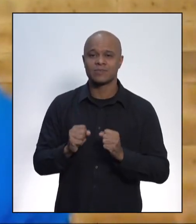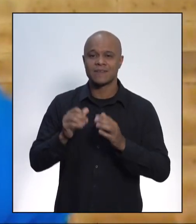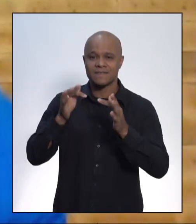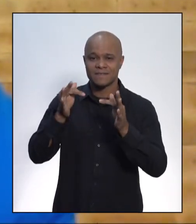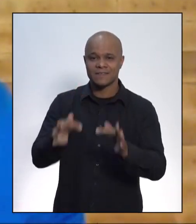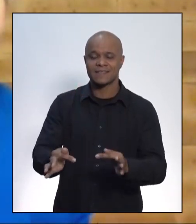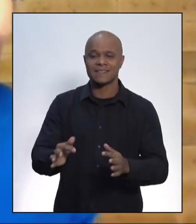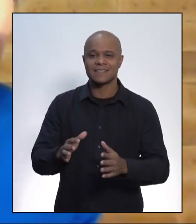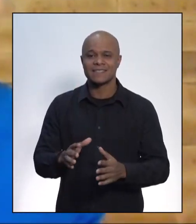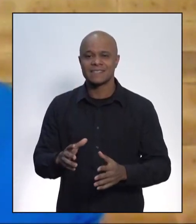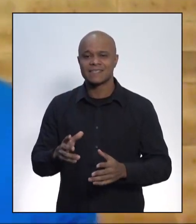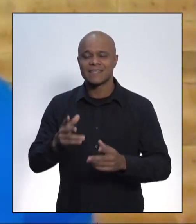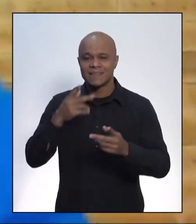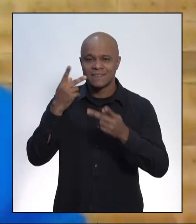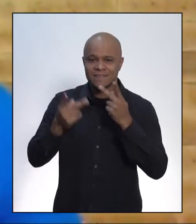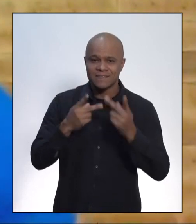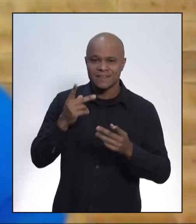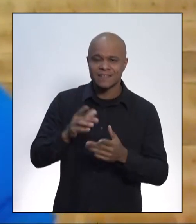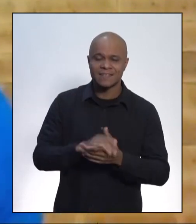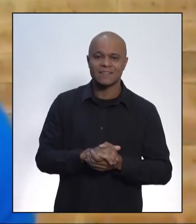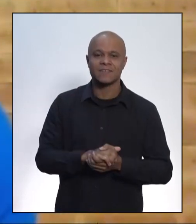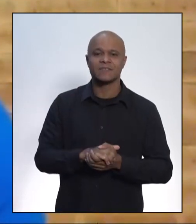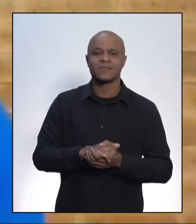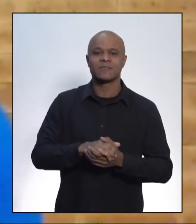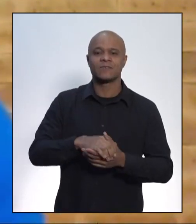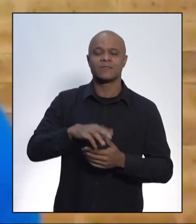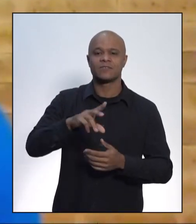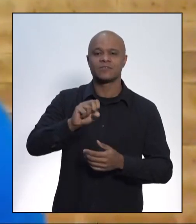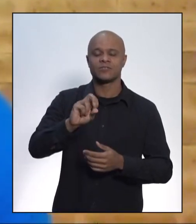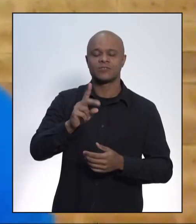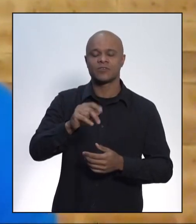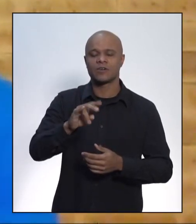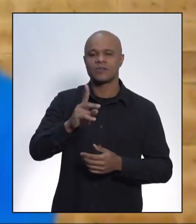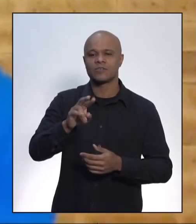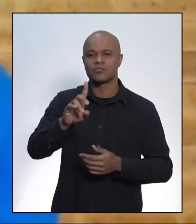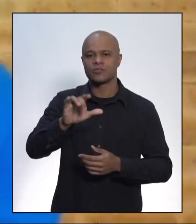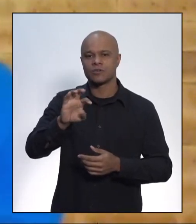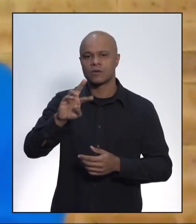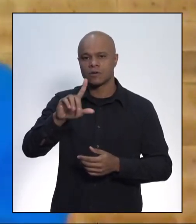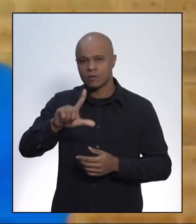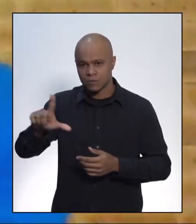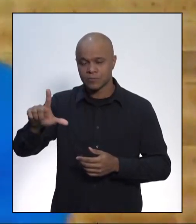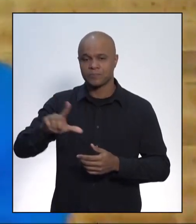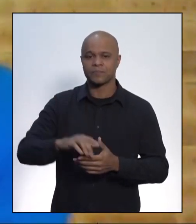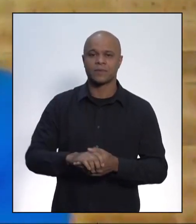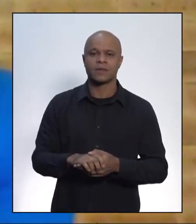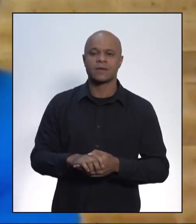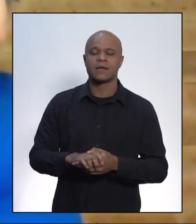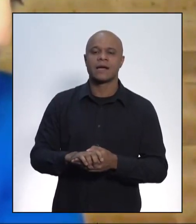uma frase que eu gosto muito do Winston Churchill, ele disse que coragem, né, habilidade